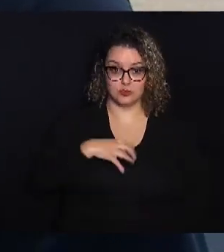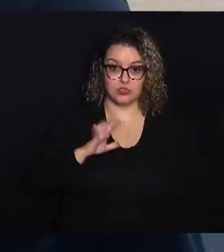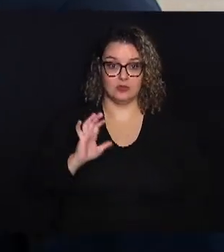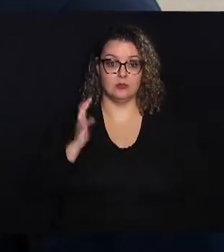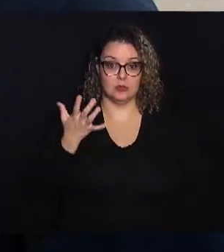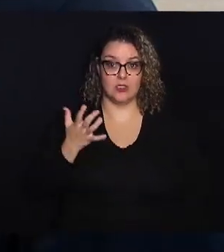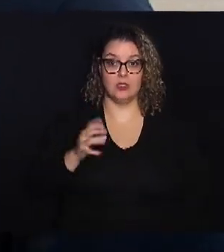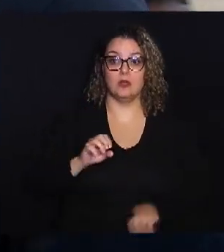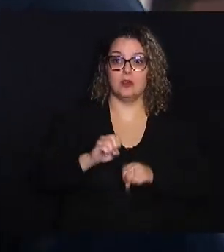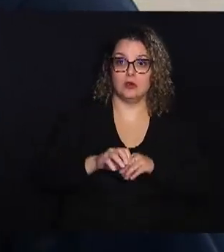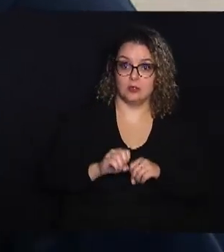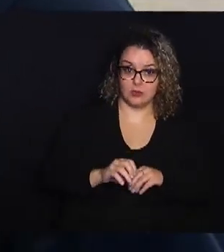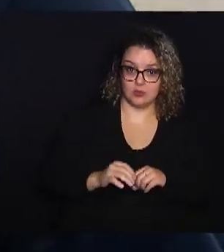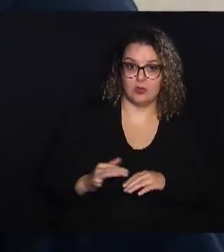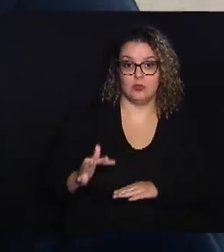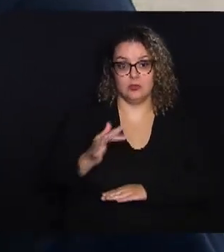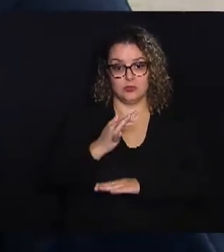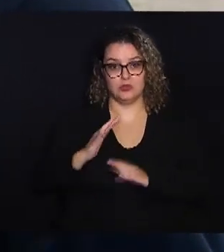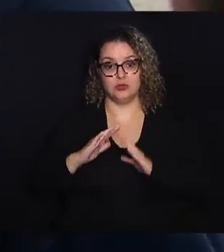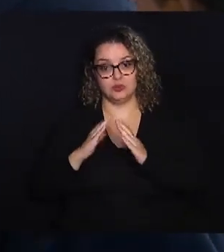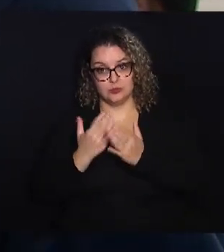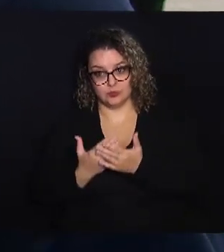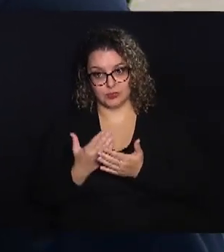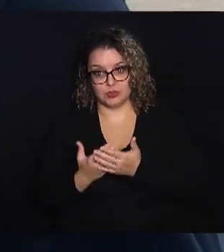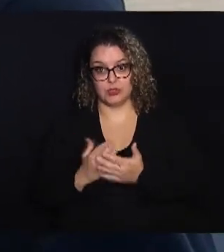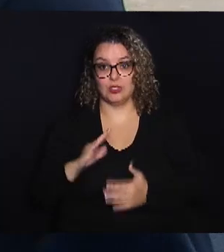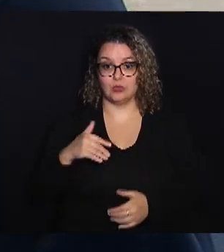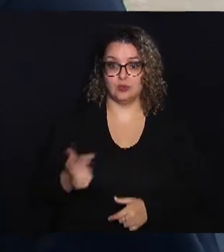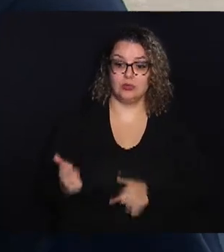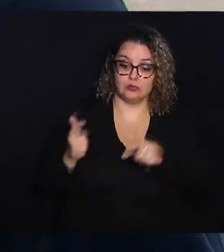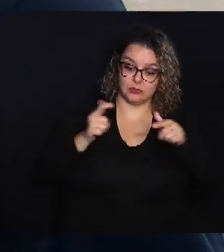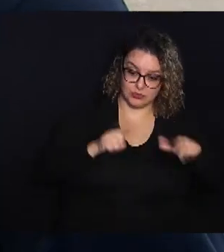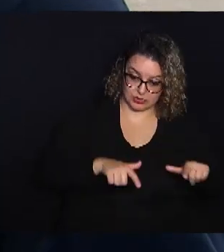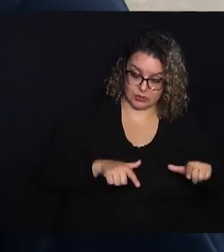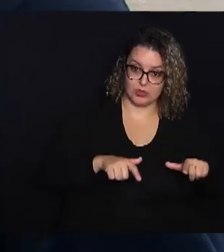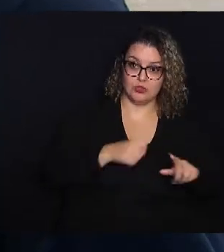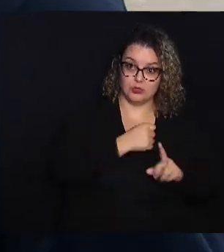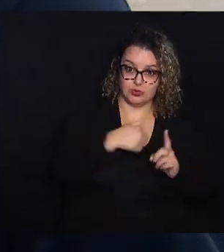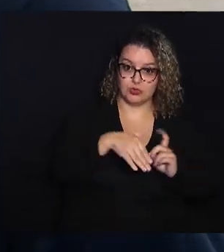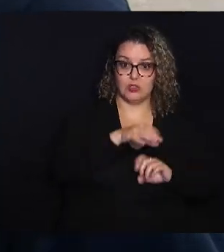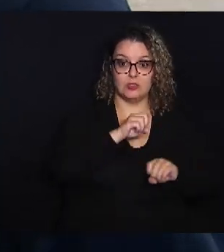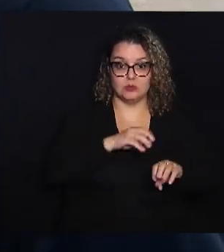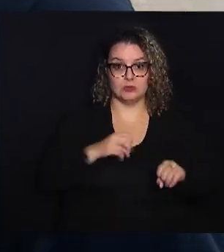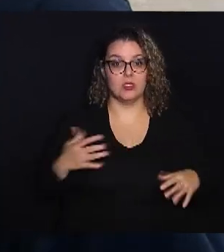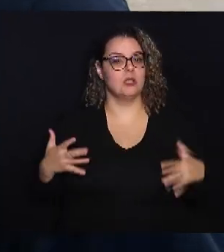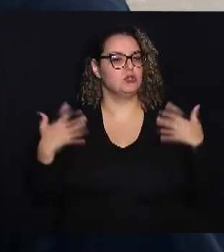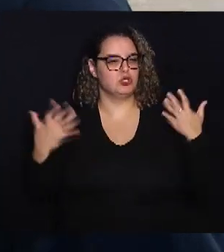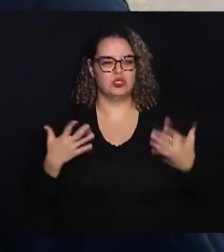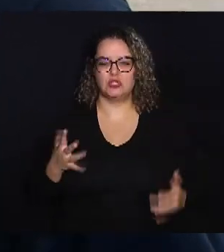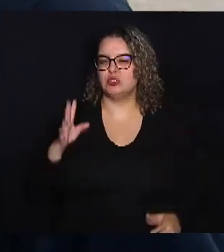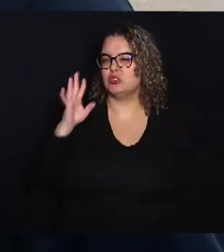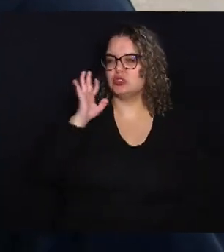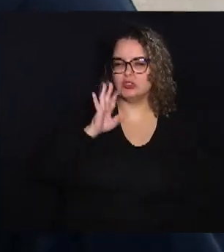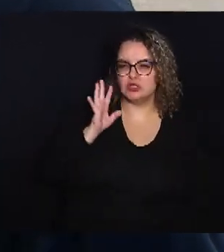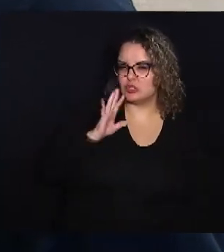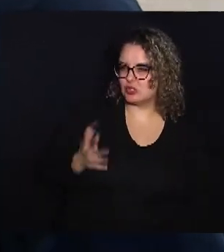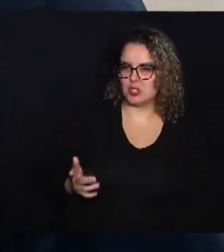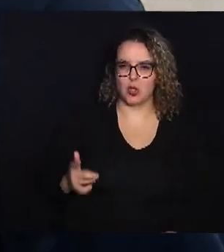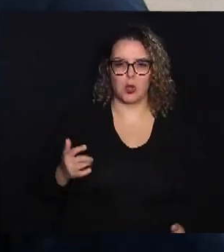elas aconteçam. Eles vêm da educação formal, de uma escola, e quando eles vêm para esse espaço socioeducativo, é o momento de eles extravasar,